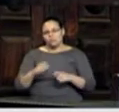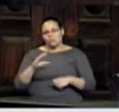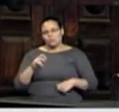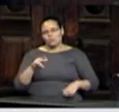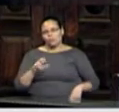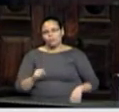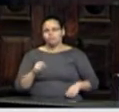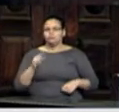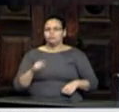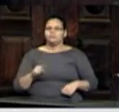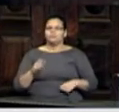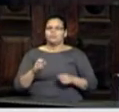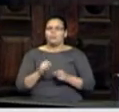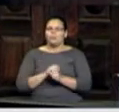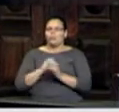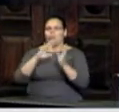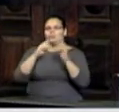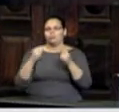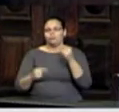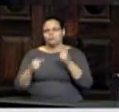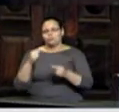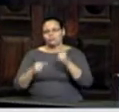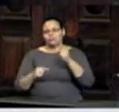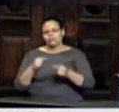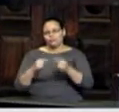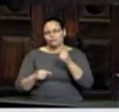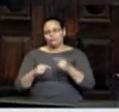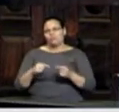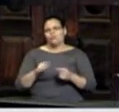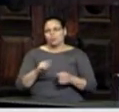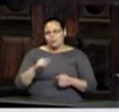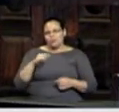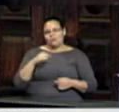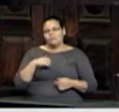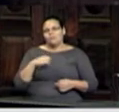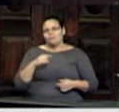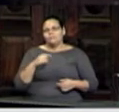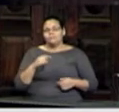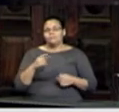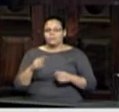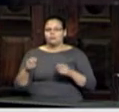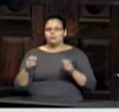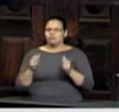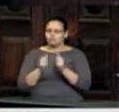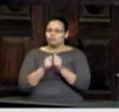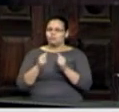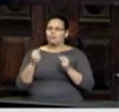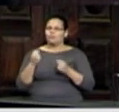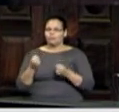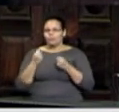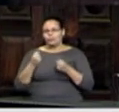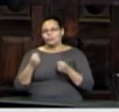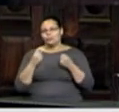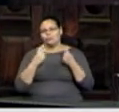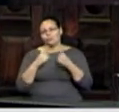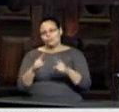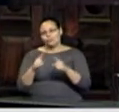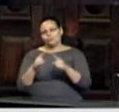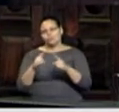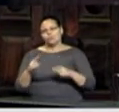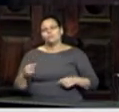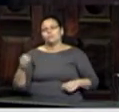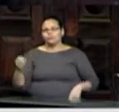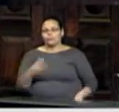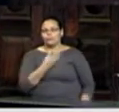esquadrão antibombas político, reunindo as diversas forças de oposição a fim de blindar o novo governo e